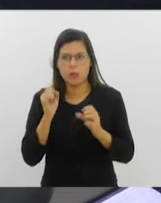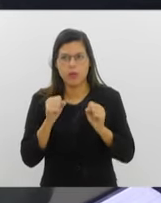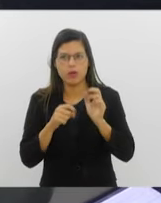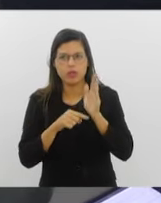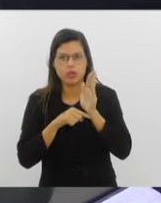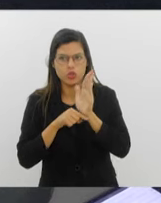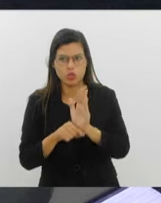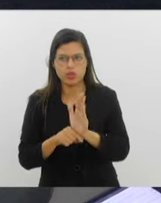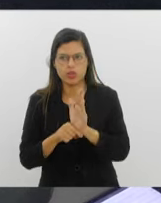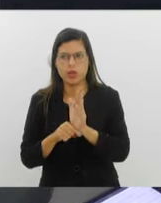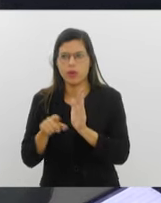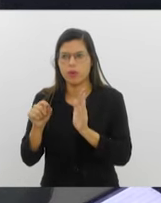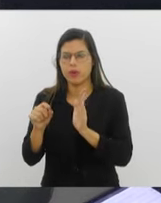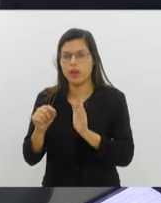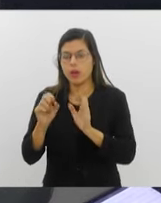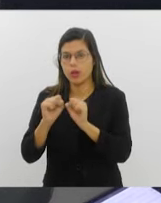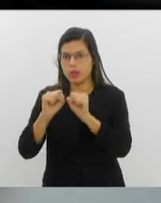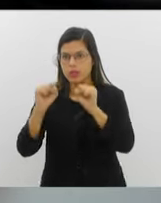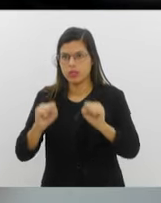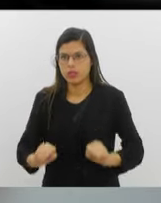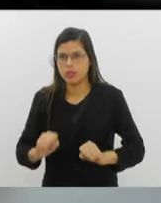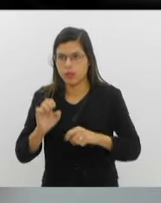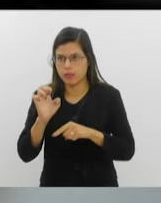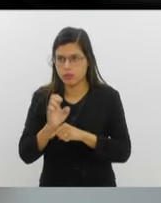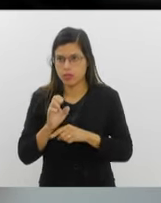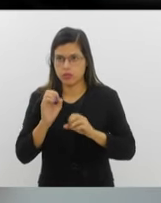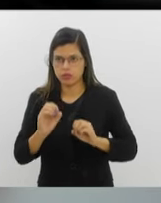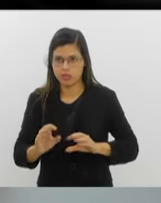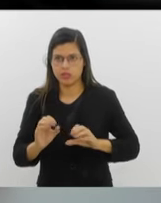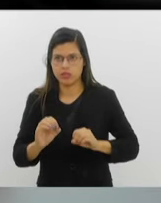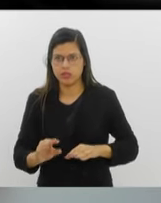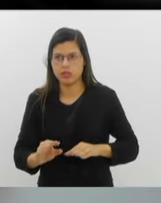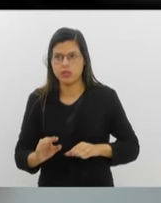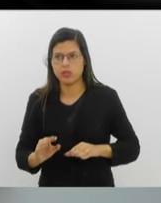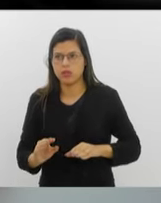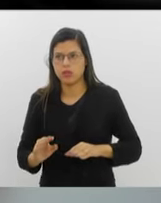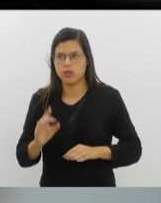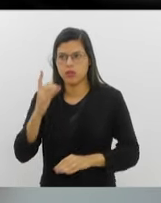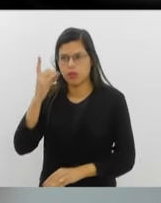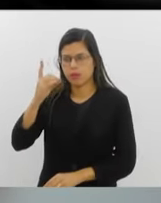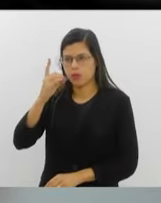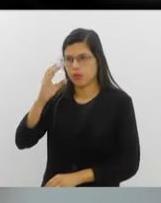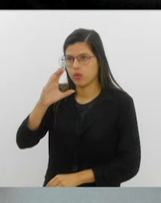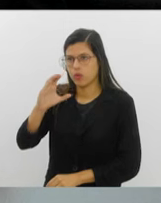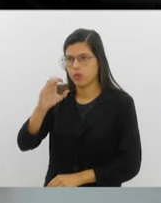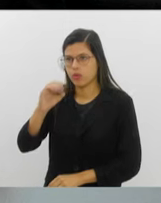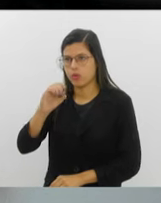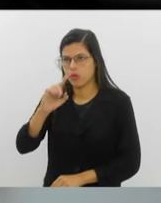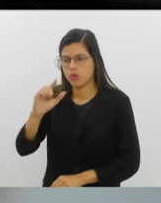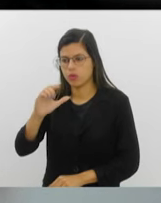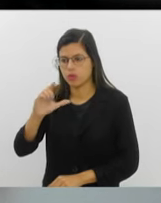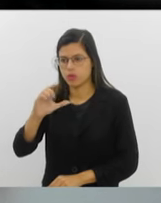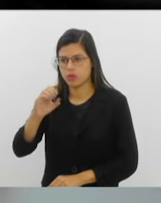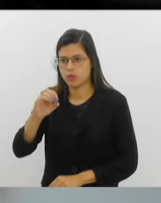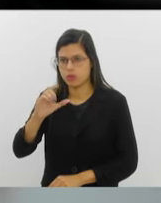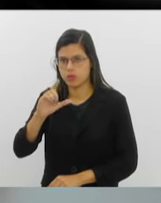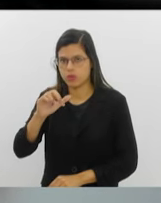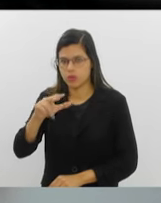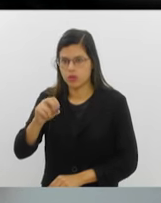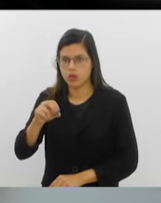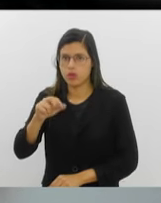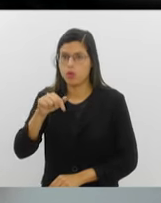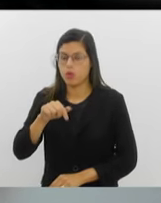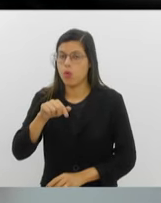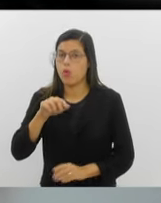linha, é que o sistema estadual de ensino, ele inclui... Hein, deputado Cozzolino? O sistema estadual de ensino, ele inclui